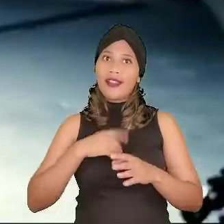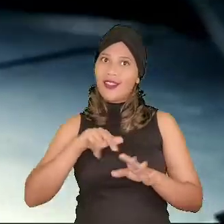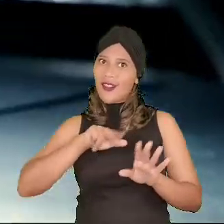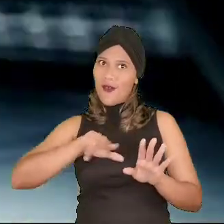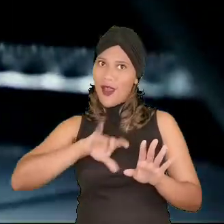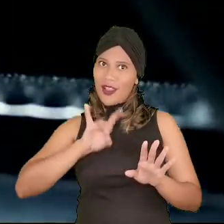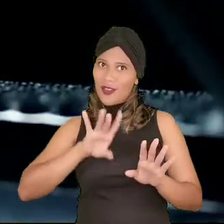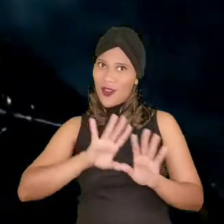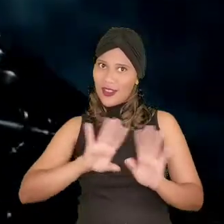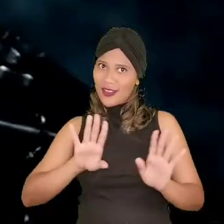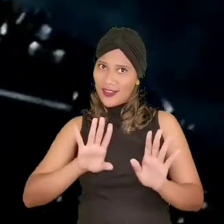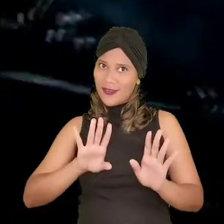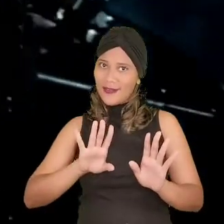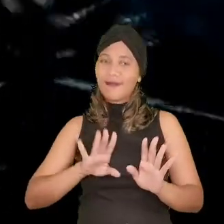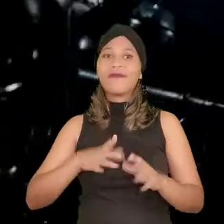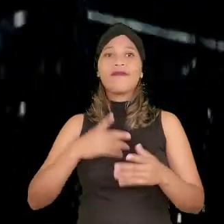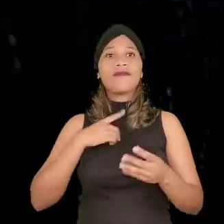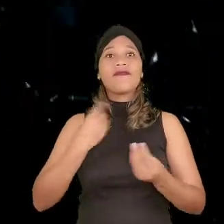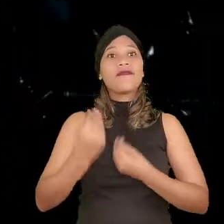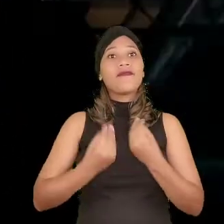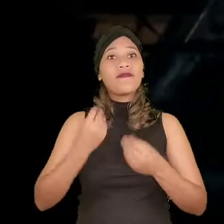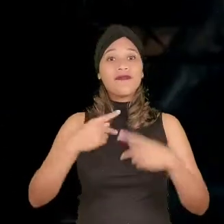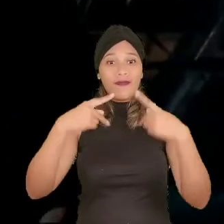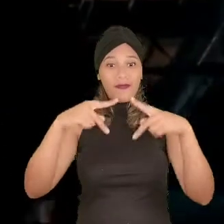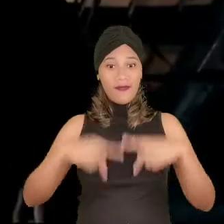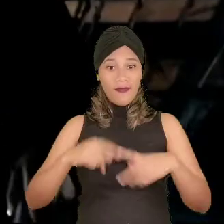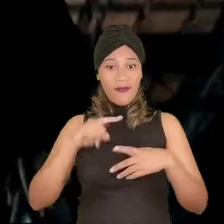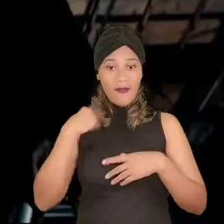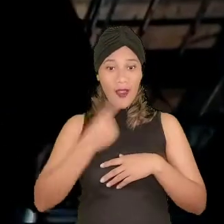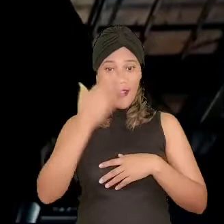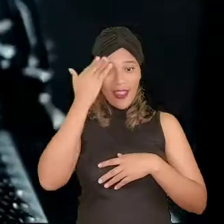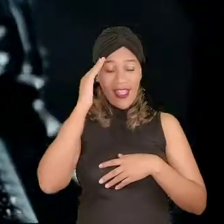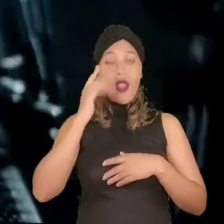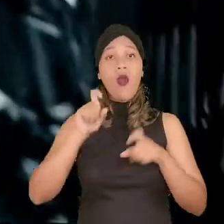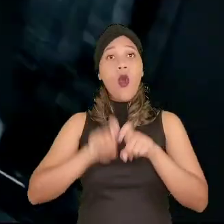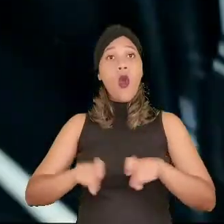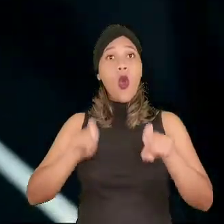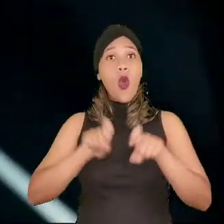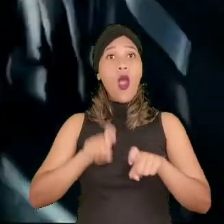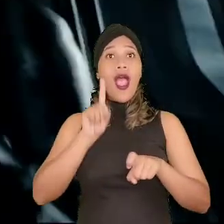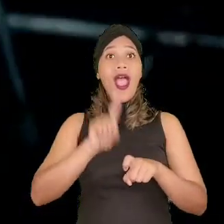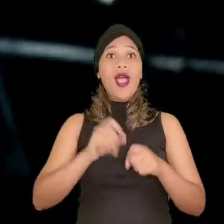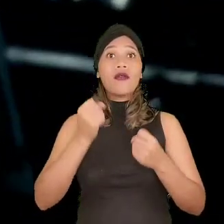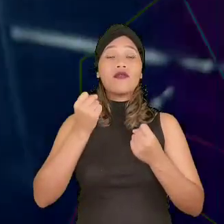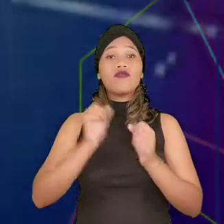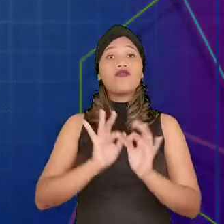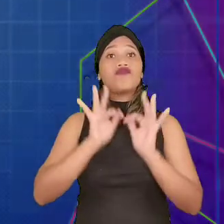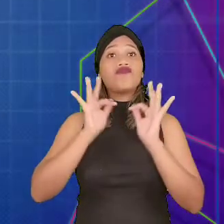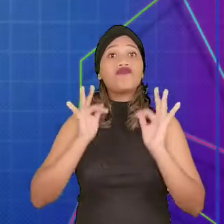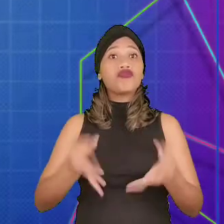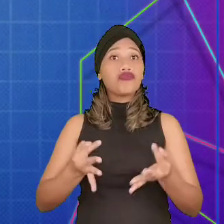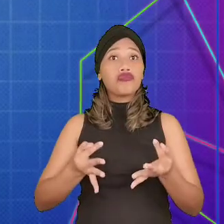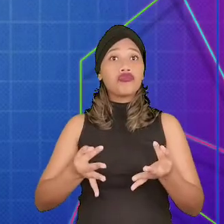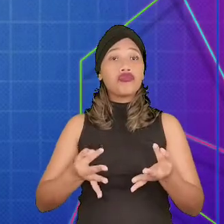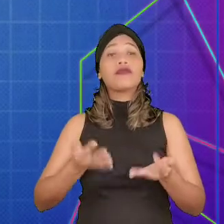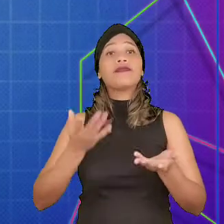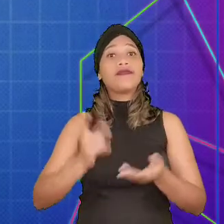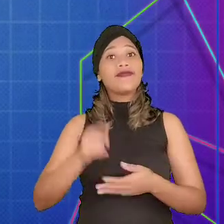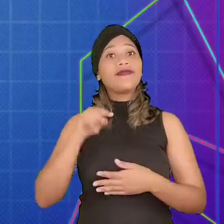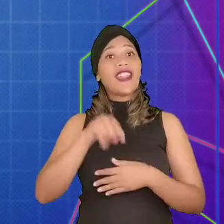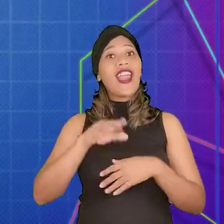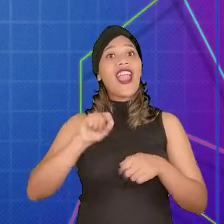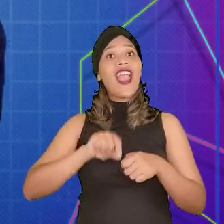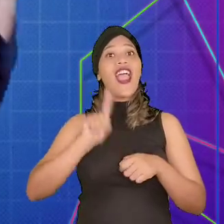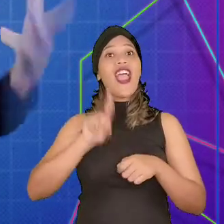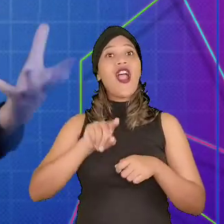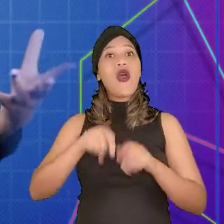bem assim que as coisas são na realidade. Como programadores, agora nós vamos entender o computador como a máquina mais simples que existe. E é como se ela